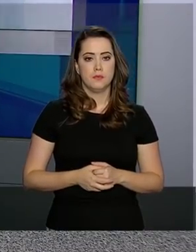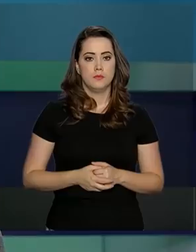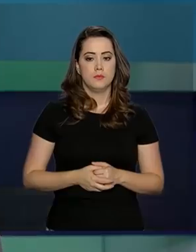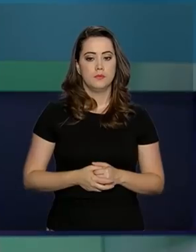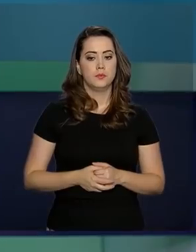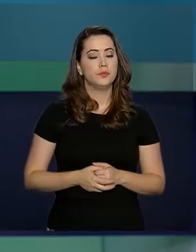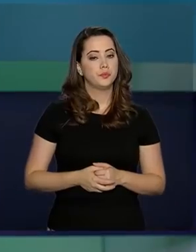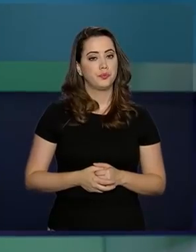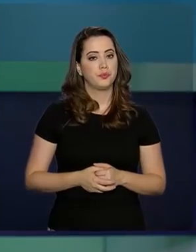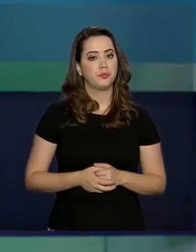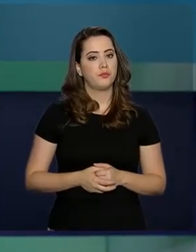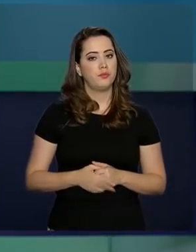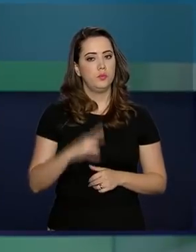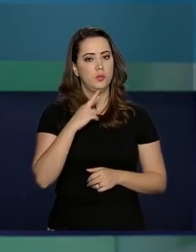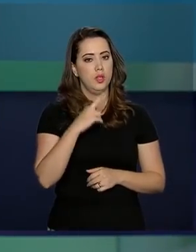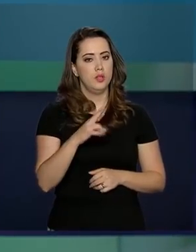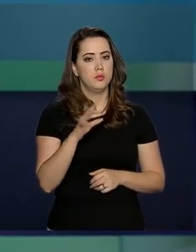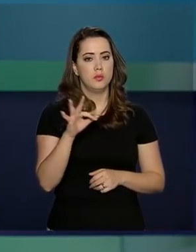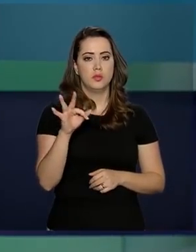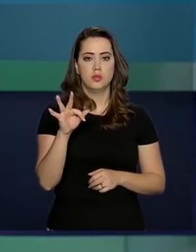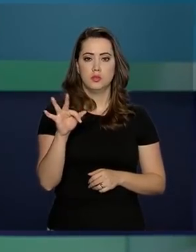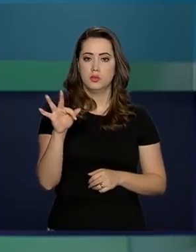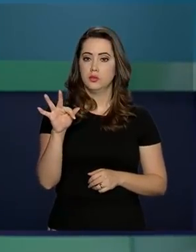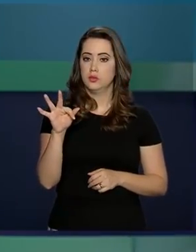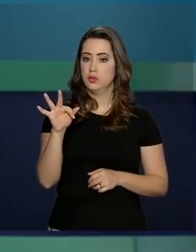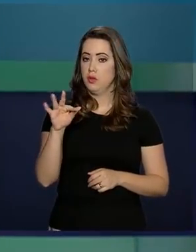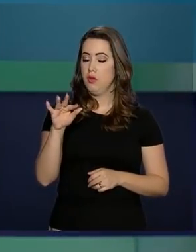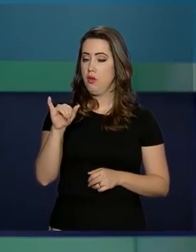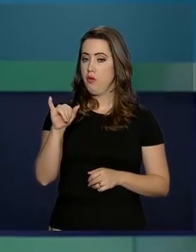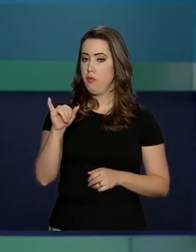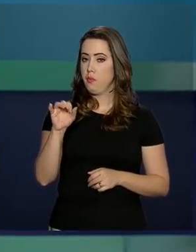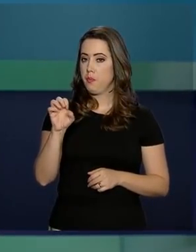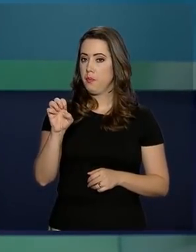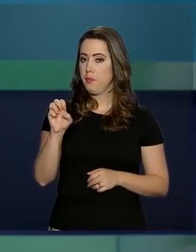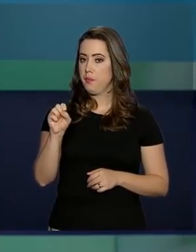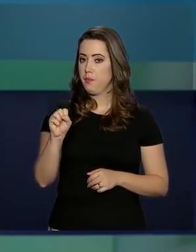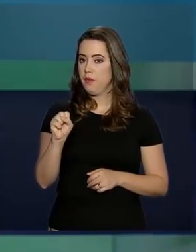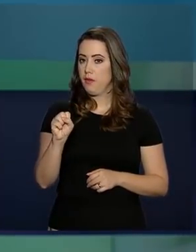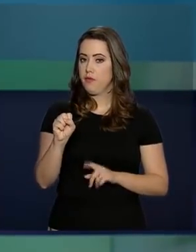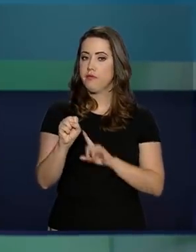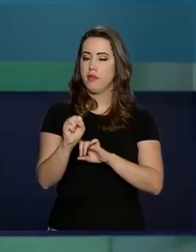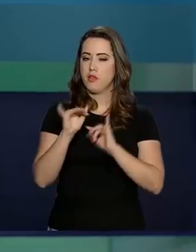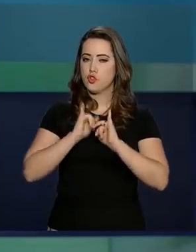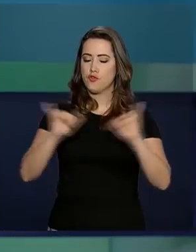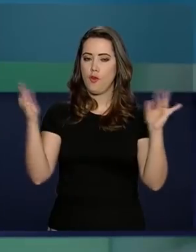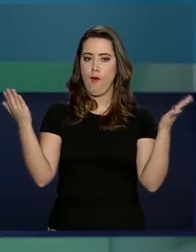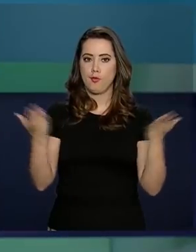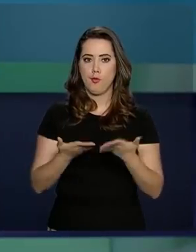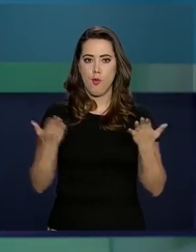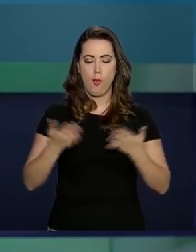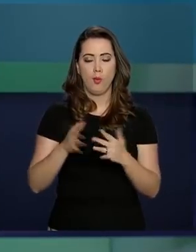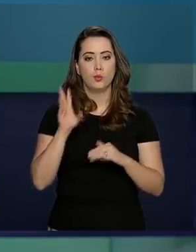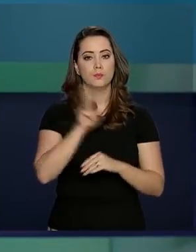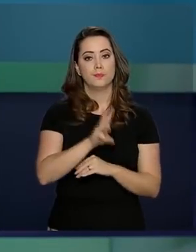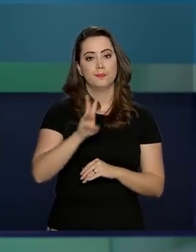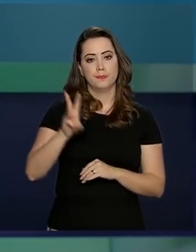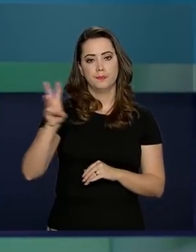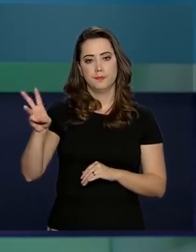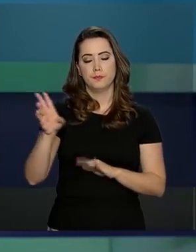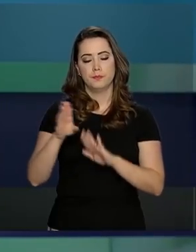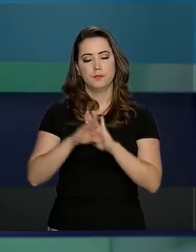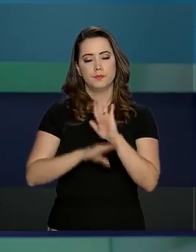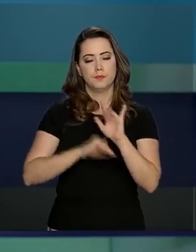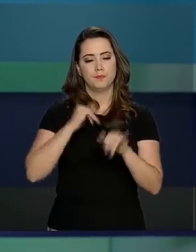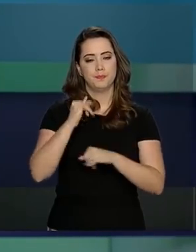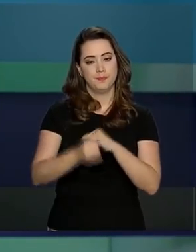receita.economia.gov.br. O resultado do Fundo de Financiamento Estudantil, FIES, foi divulgado hoje na página do